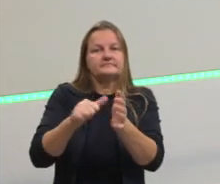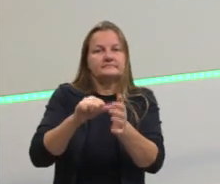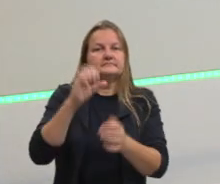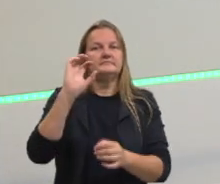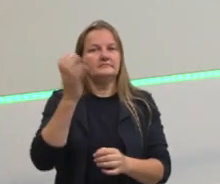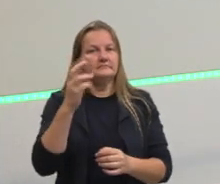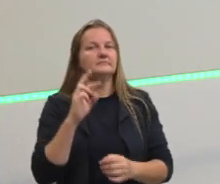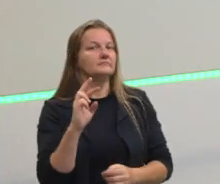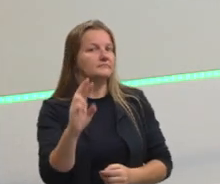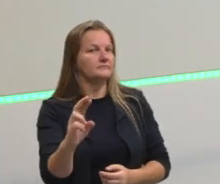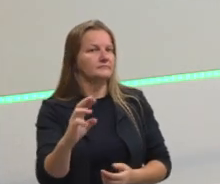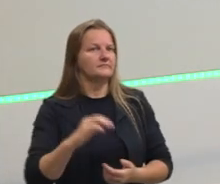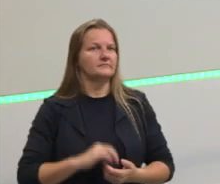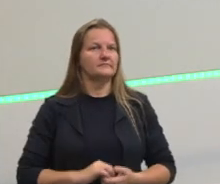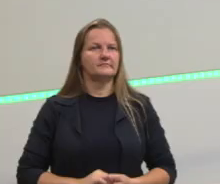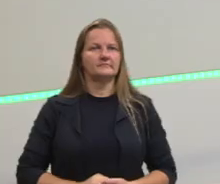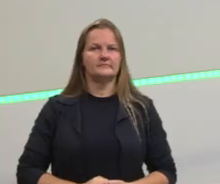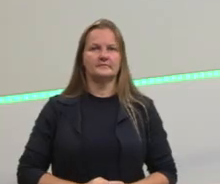questão